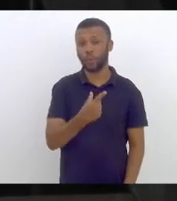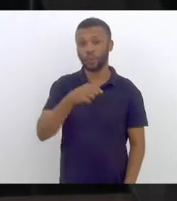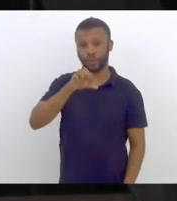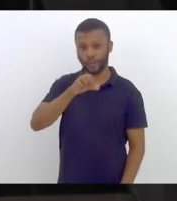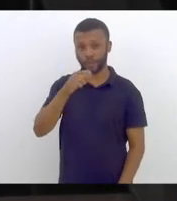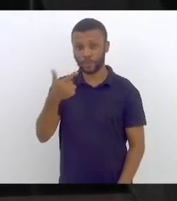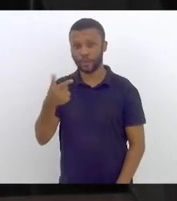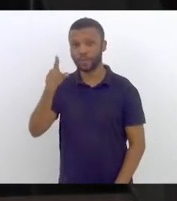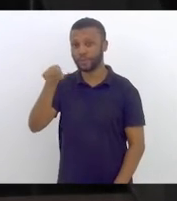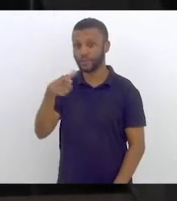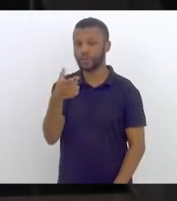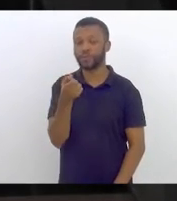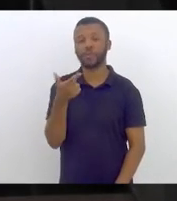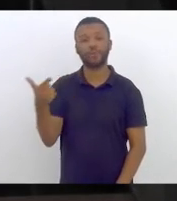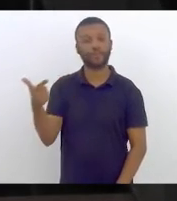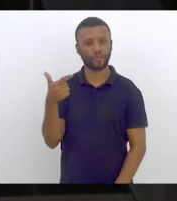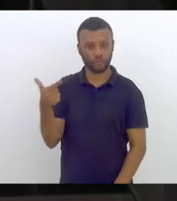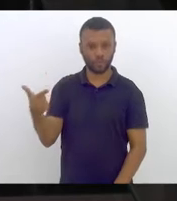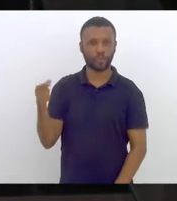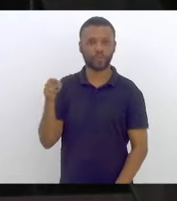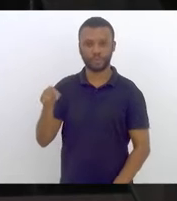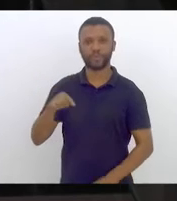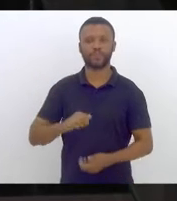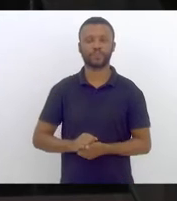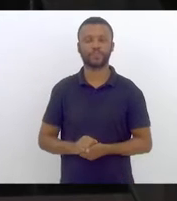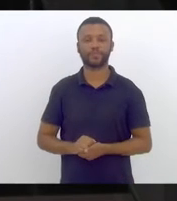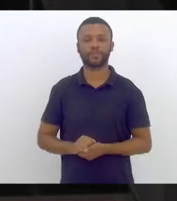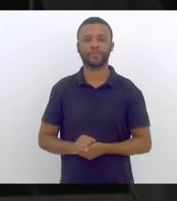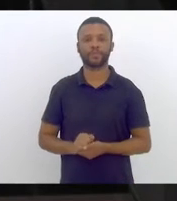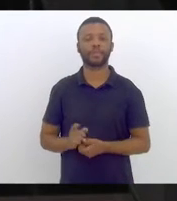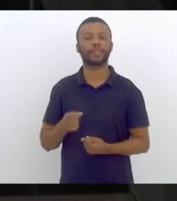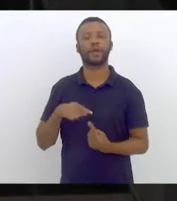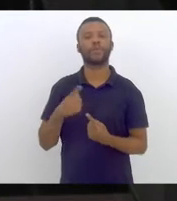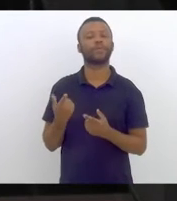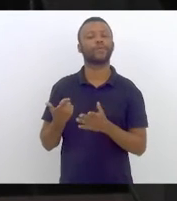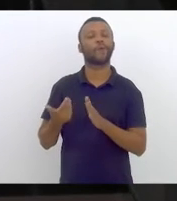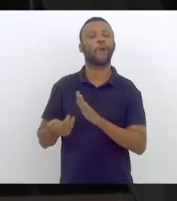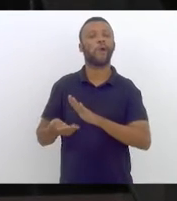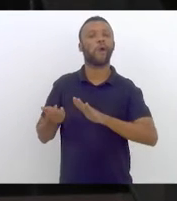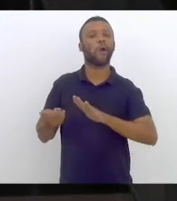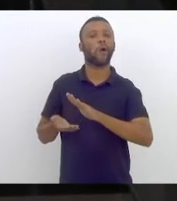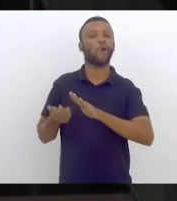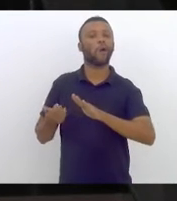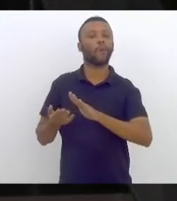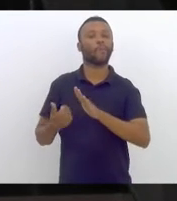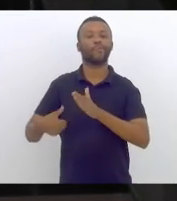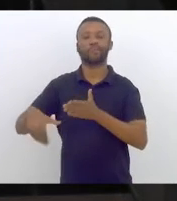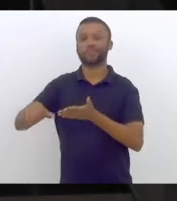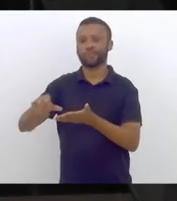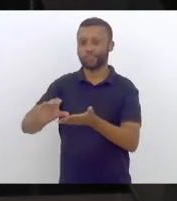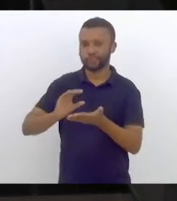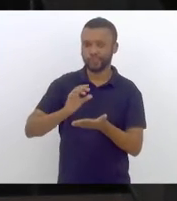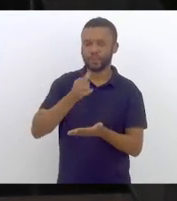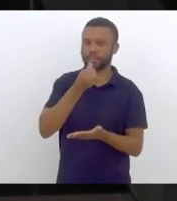de 2022, que está subtraindo os recursos de energia,